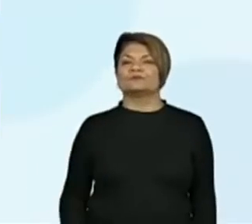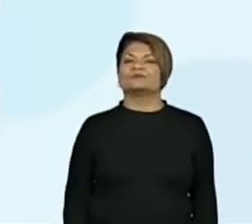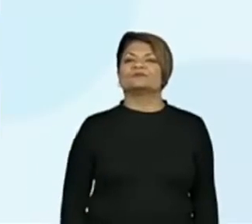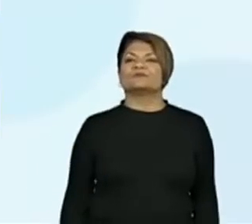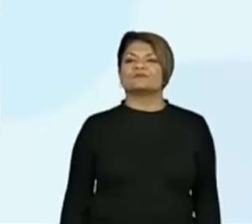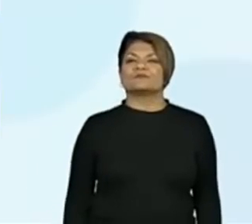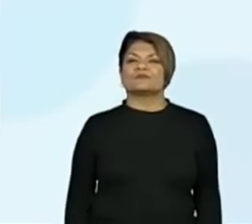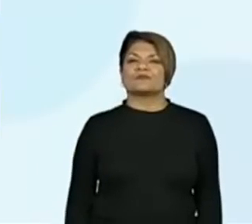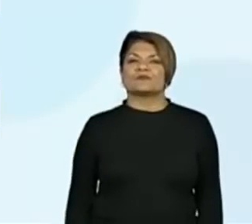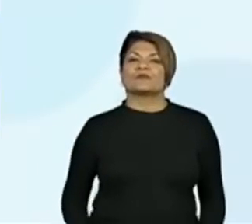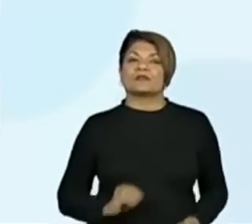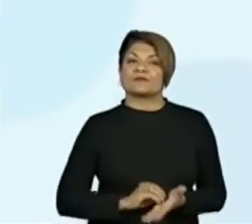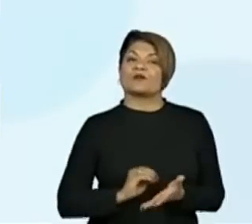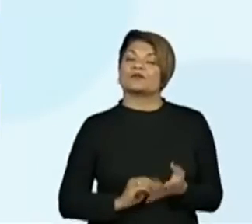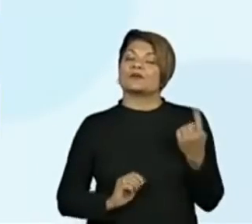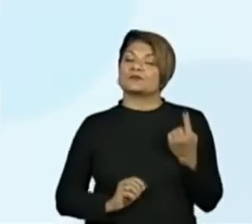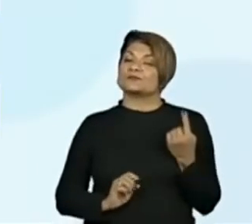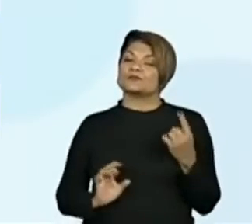aqui.